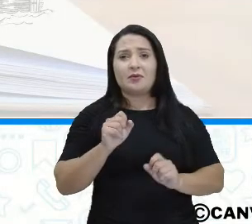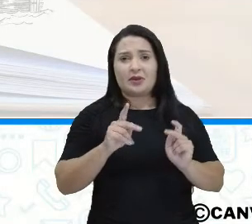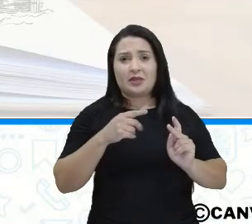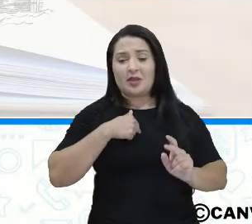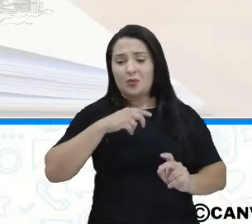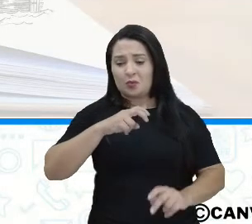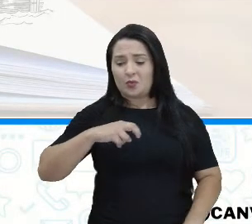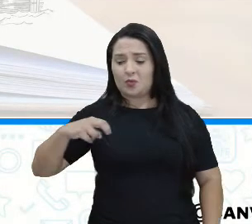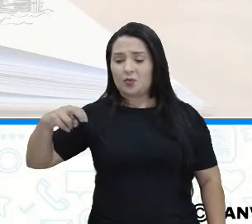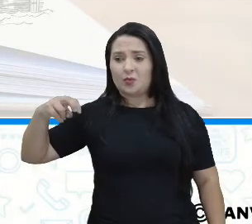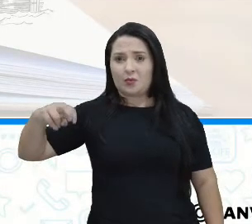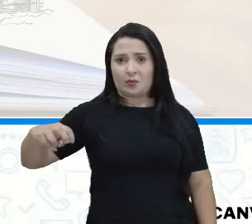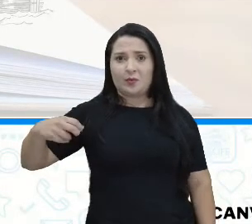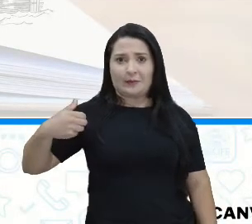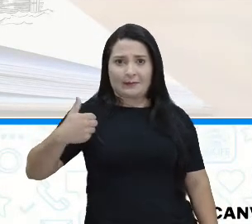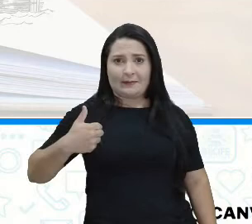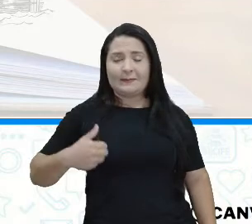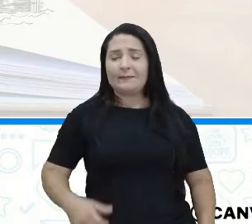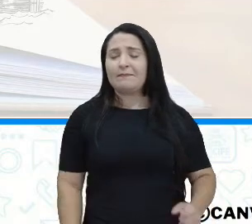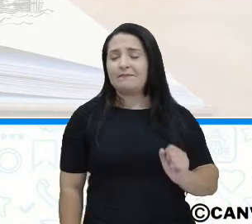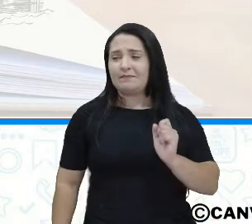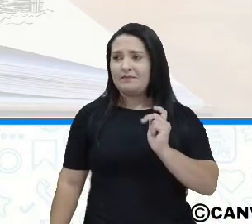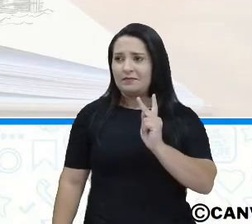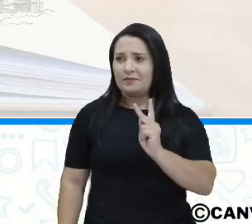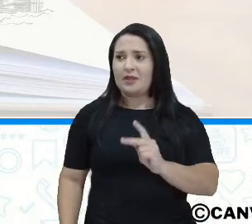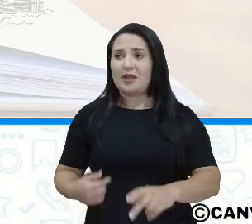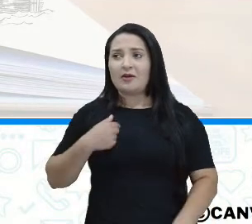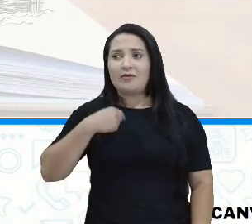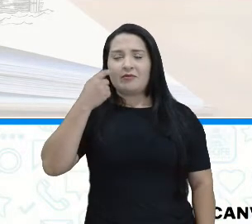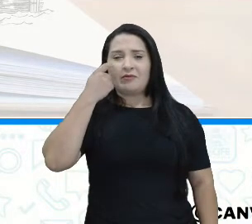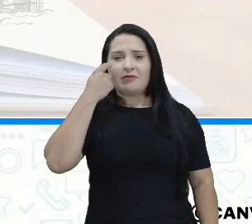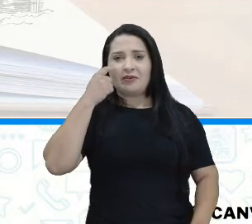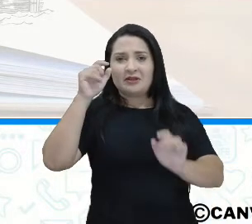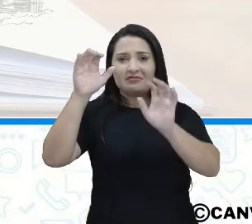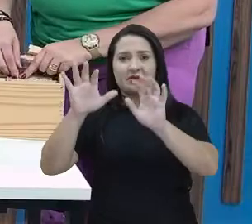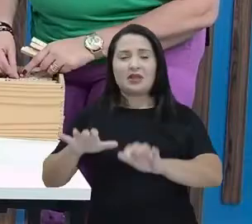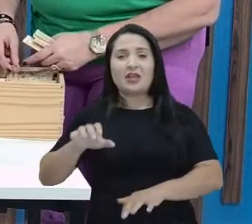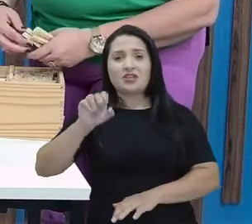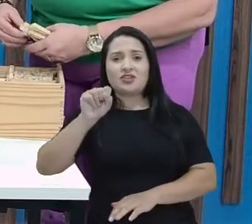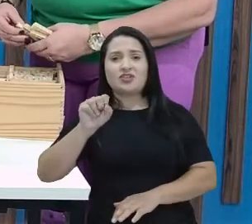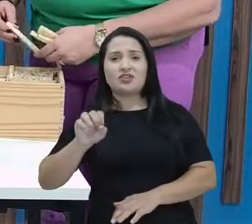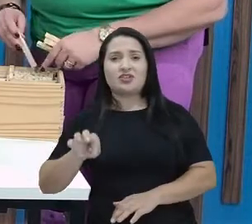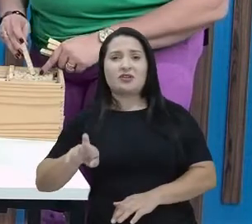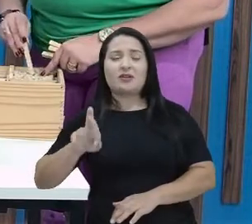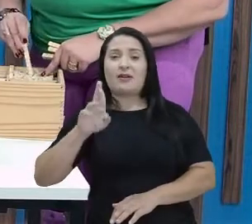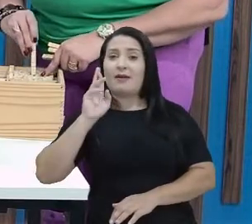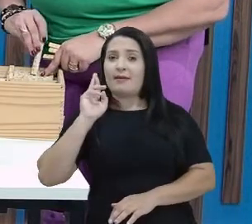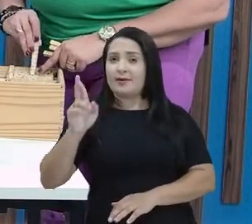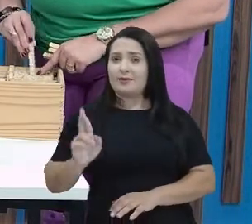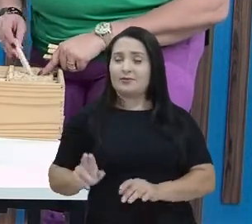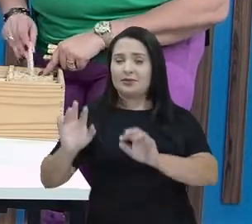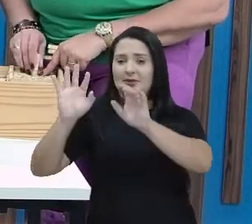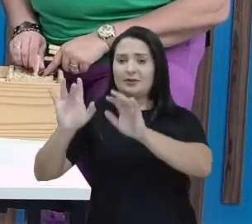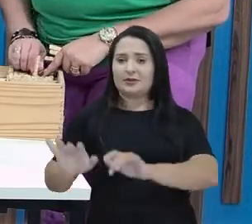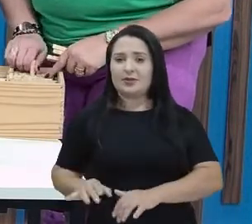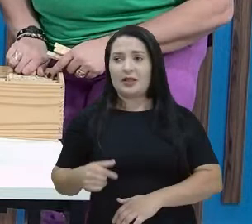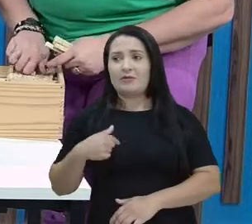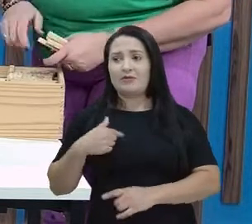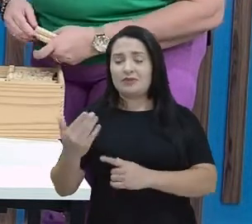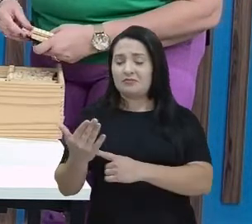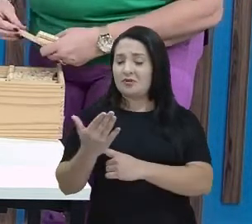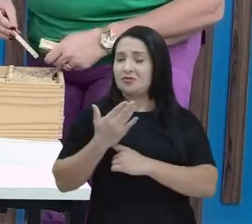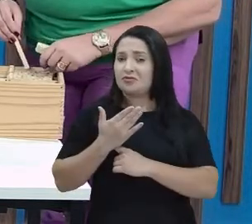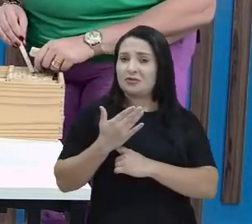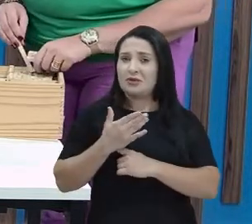bem. Eu vou olhar se a Esté tá falando, né? É, talvez a Esté tenha respondido. Como você estava aqui me